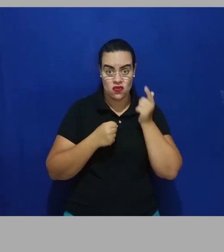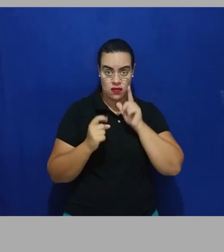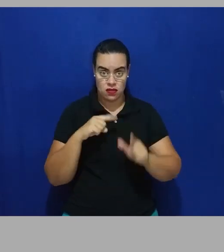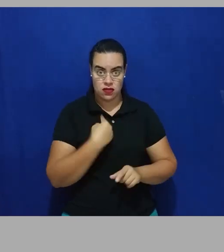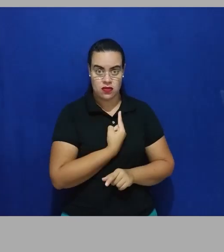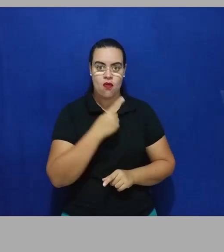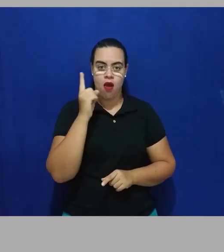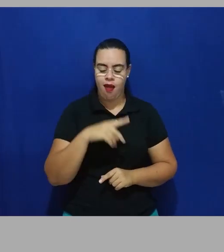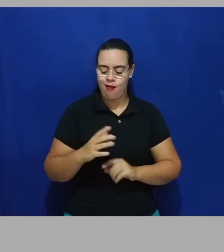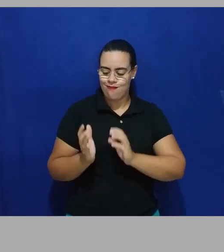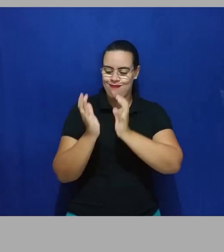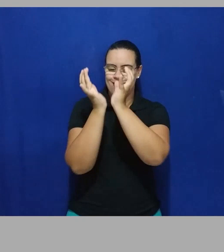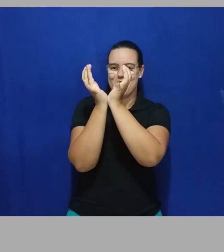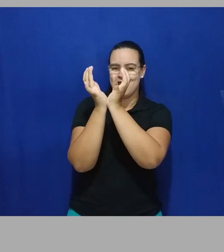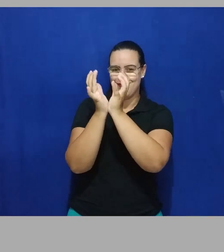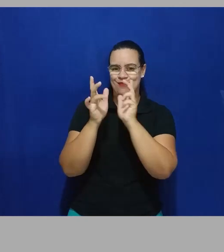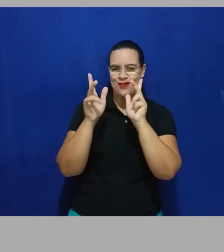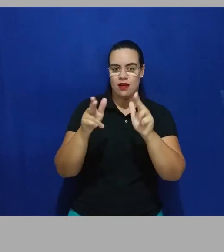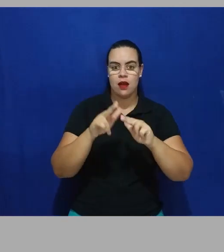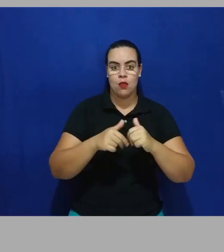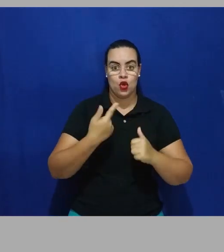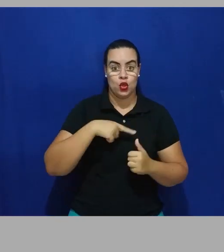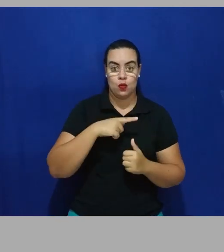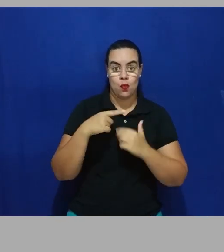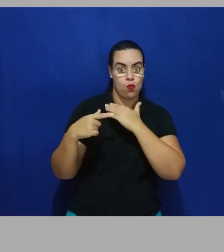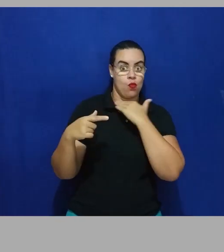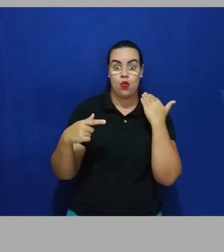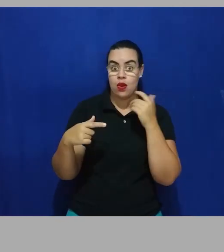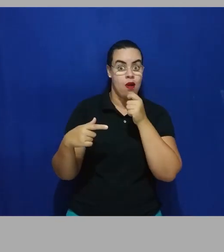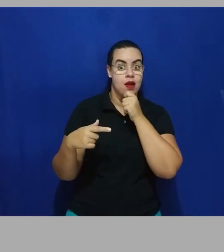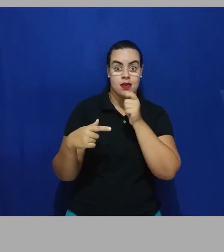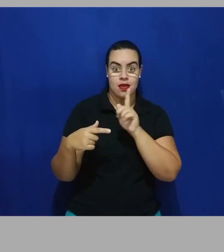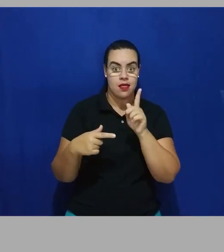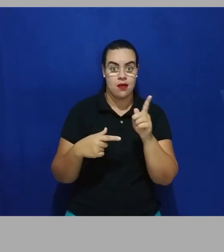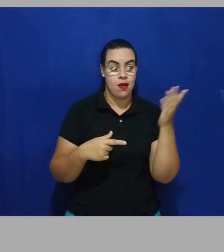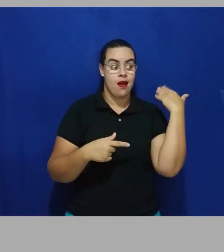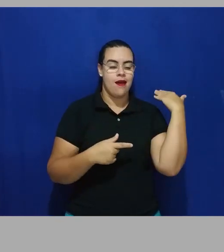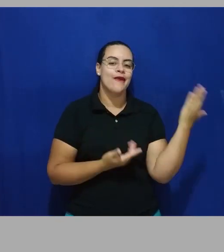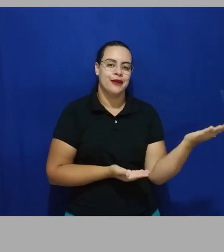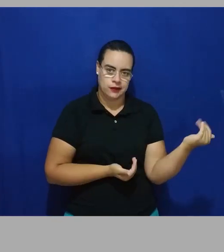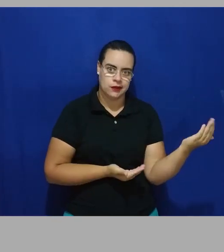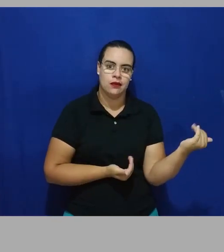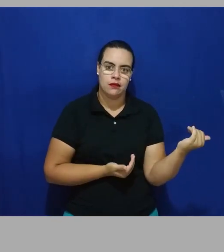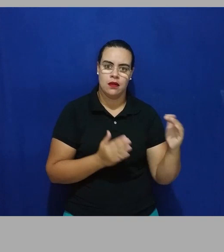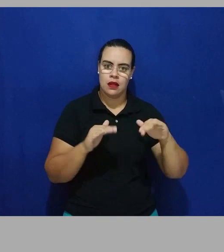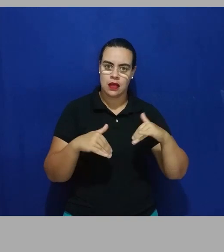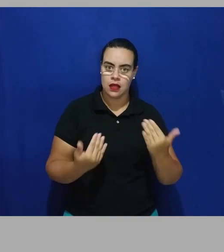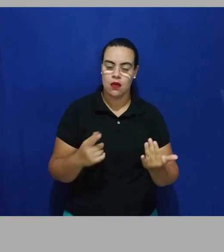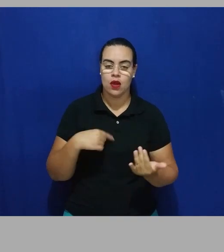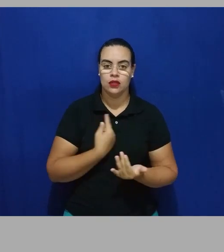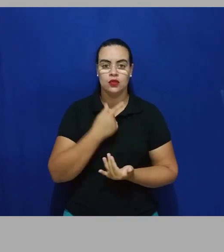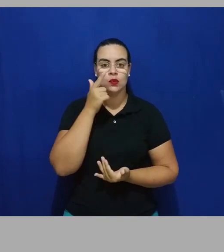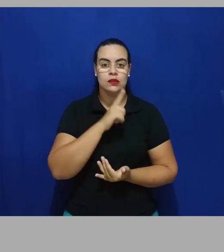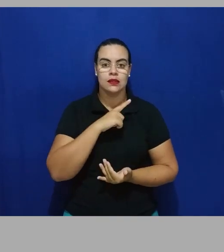O envelhecer para nós já é exatamente um prêmio por não termos sido assassinadas